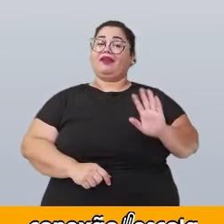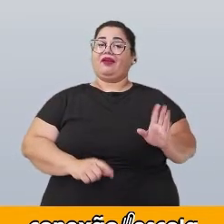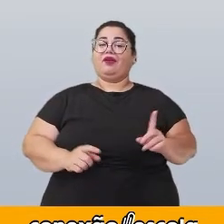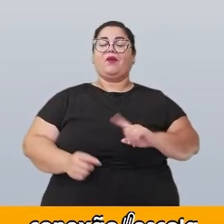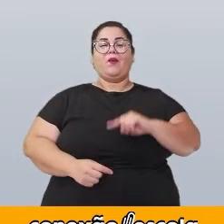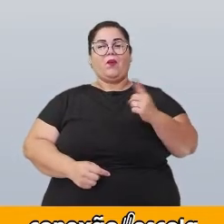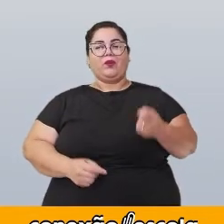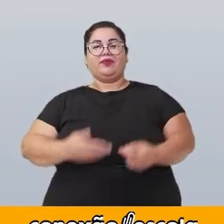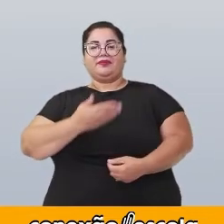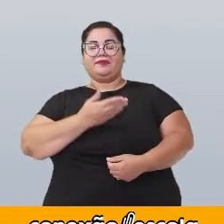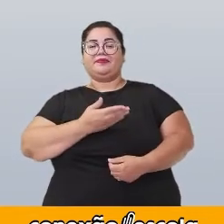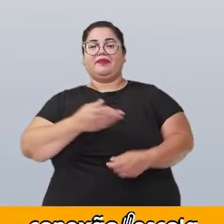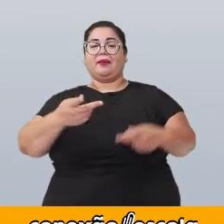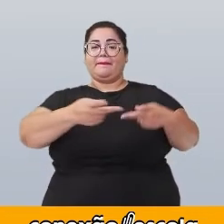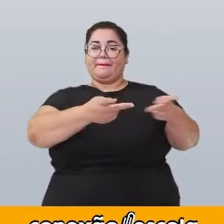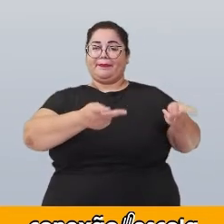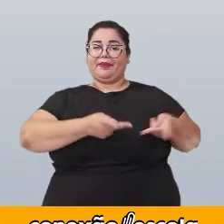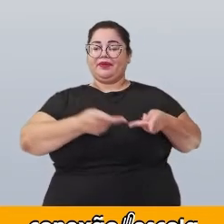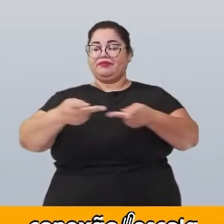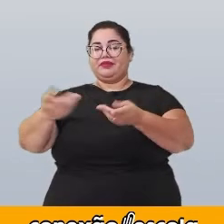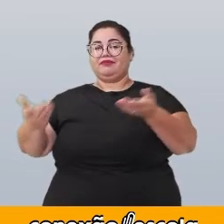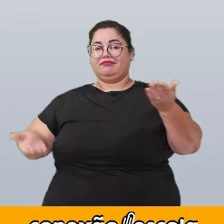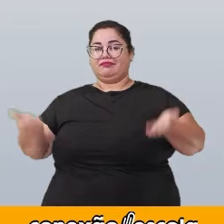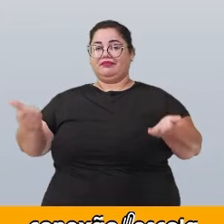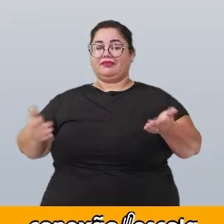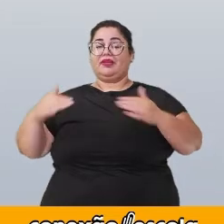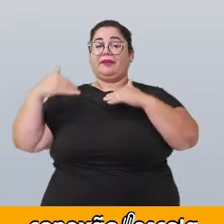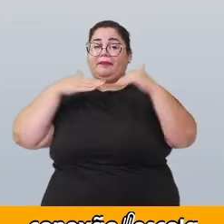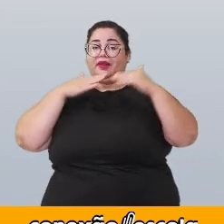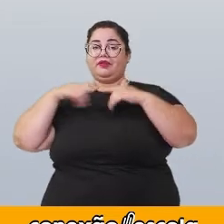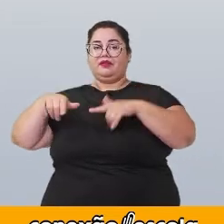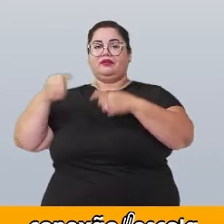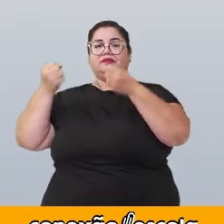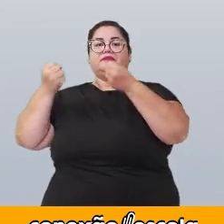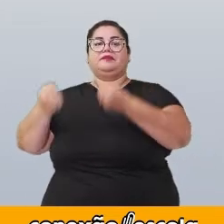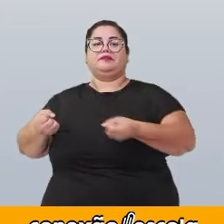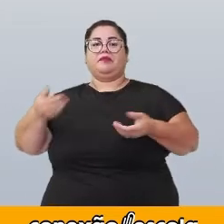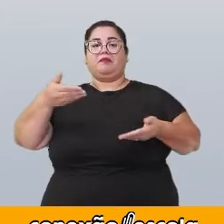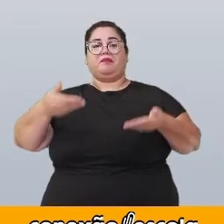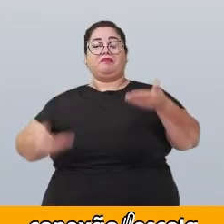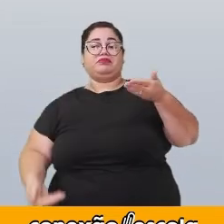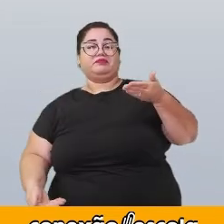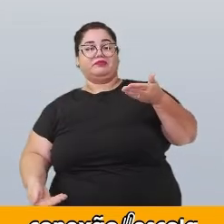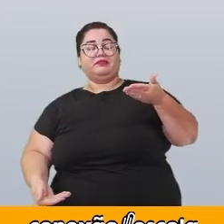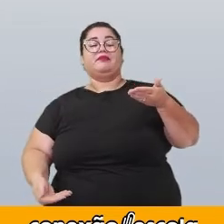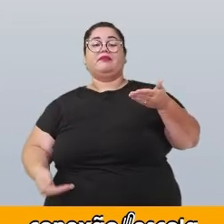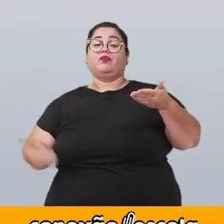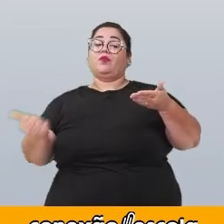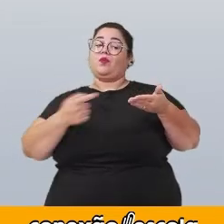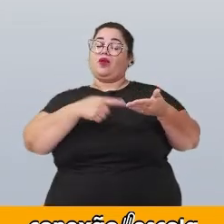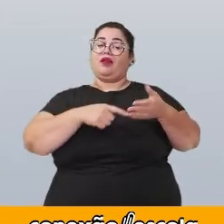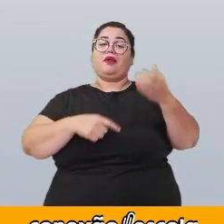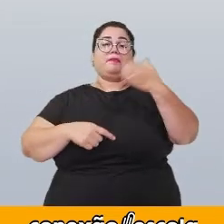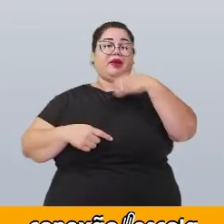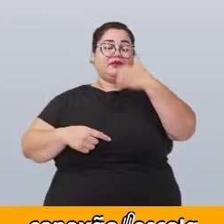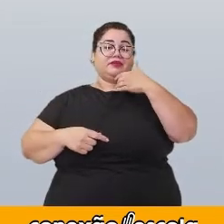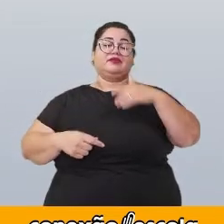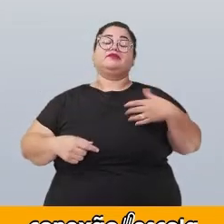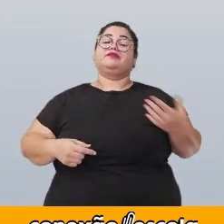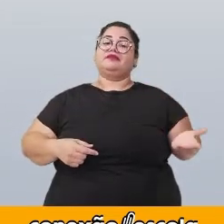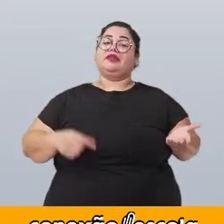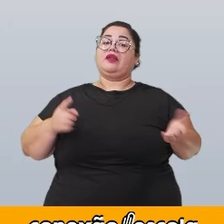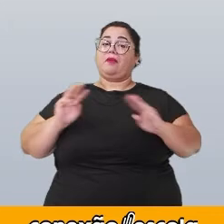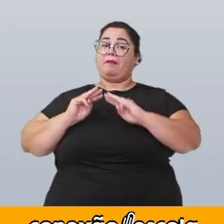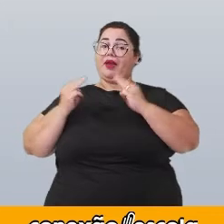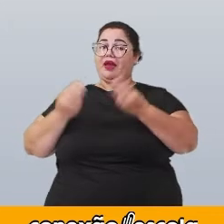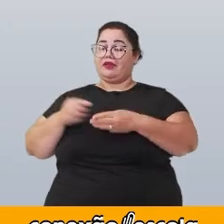Já nesse caso, o prato em que se encontra a melancia está mais baixo que o prato que está a maçã. Nesse caso,